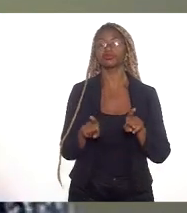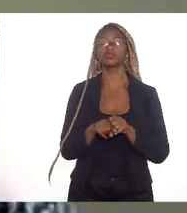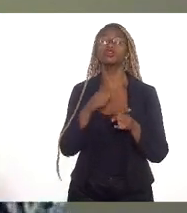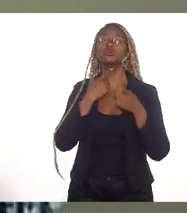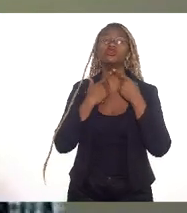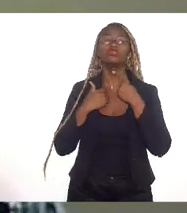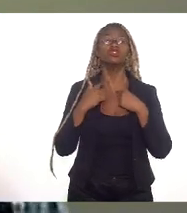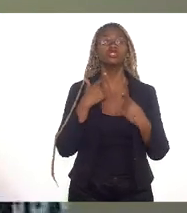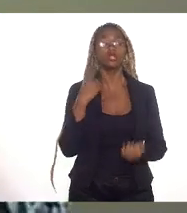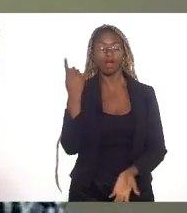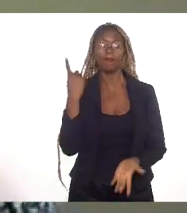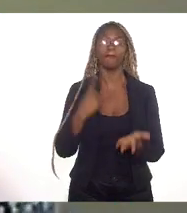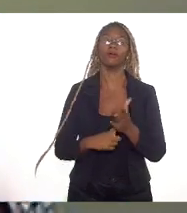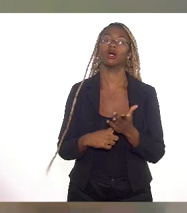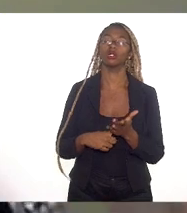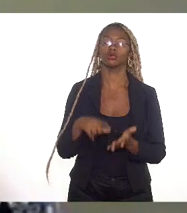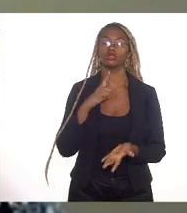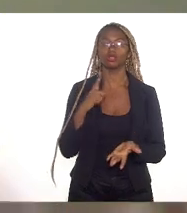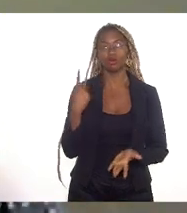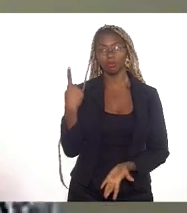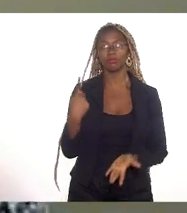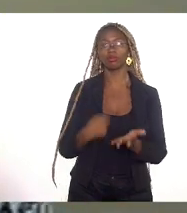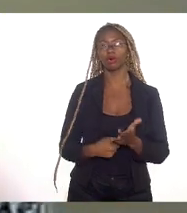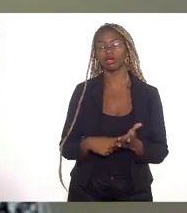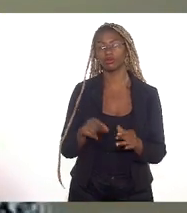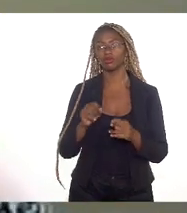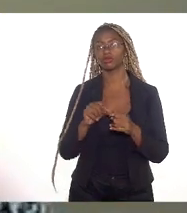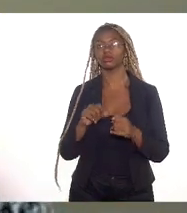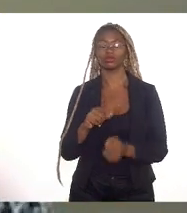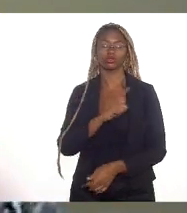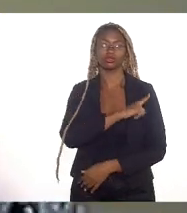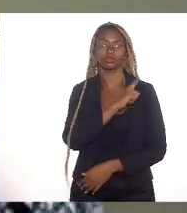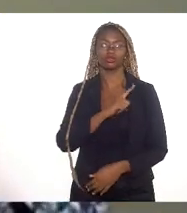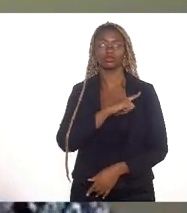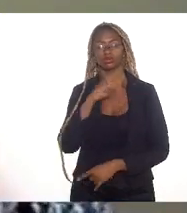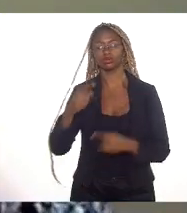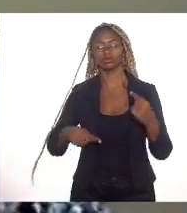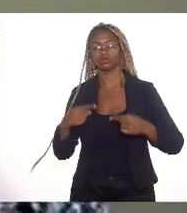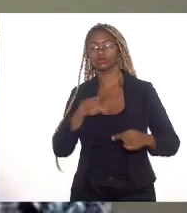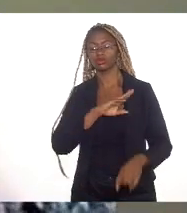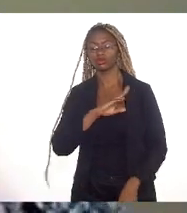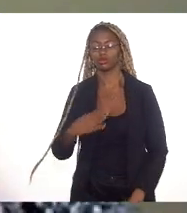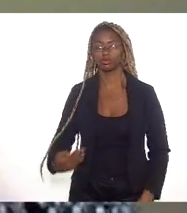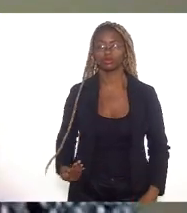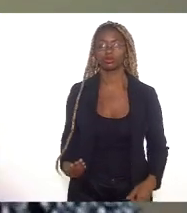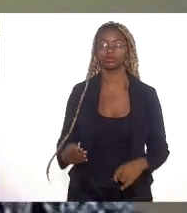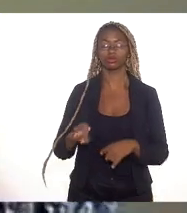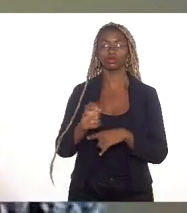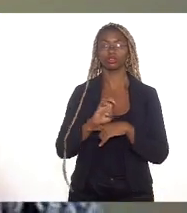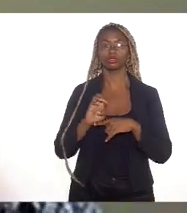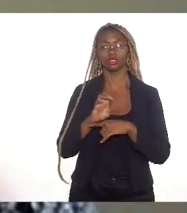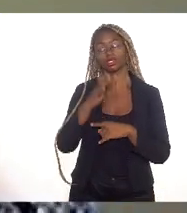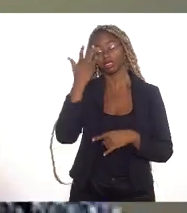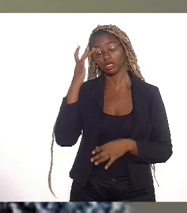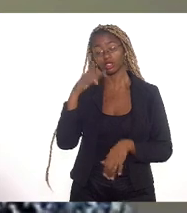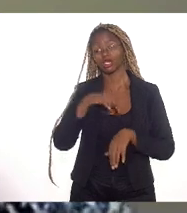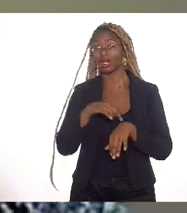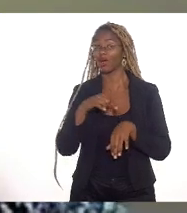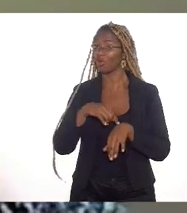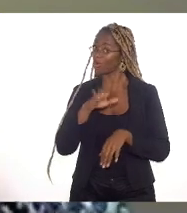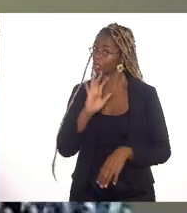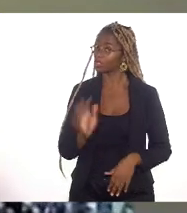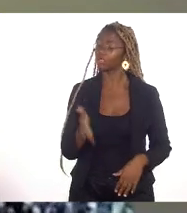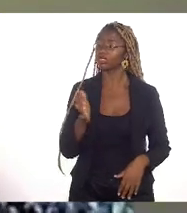um pacto para fazer a gestão da política pública no nosso Estado, acho que já está na hora do governo do